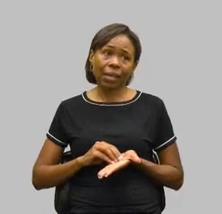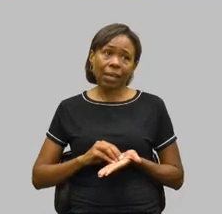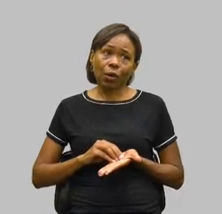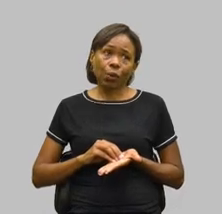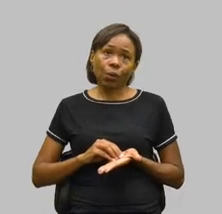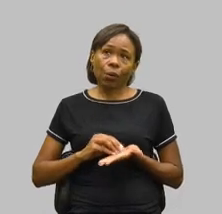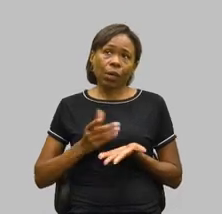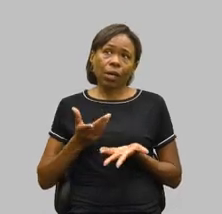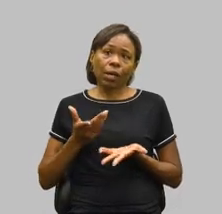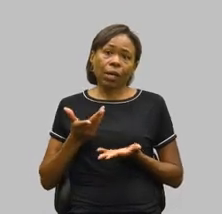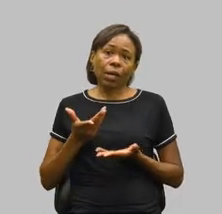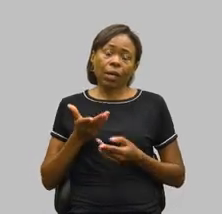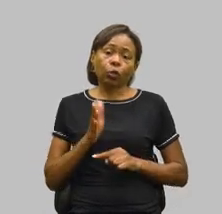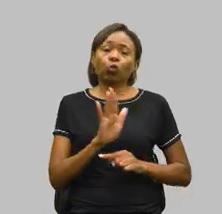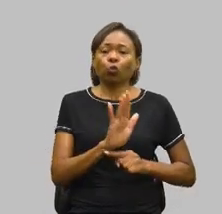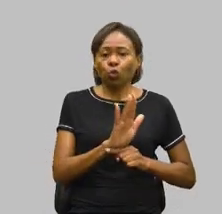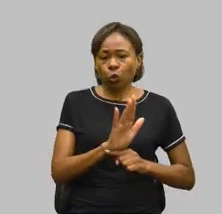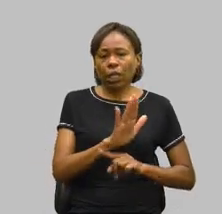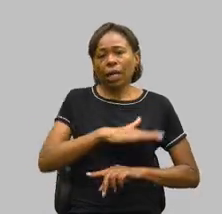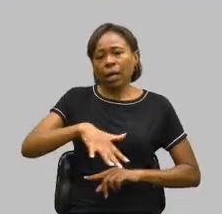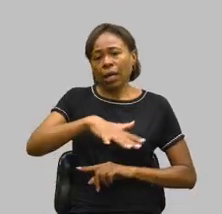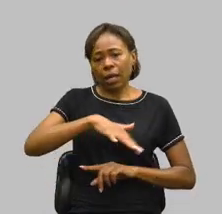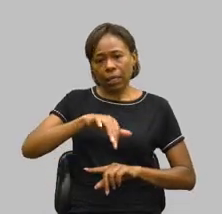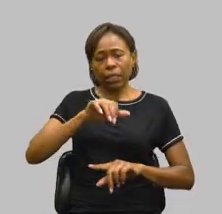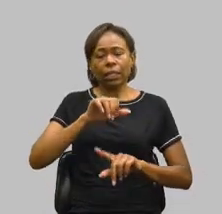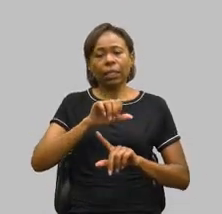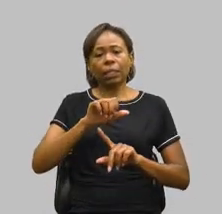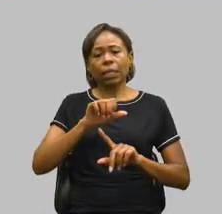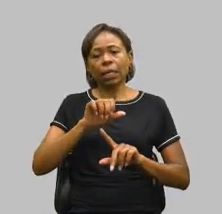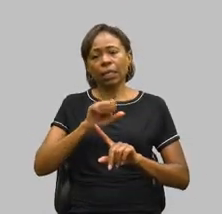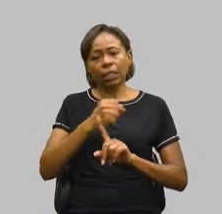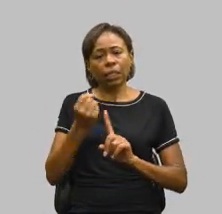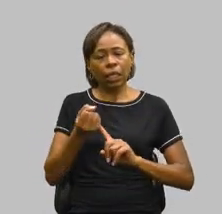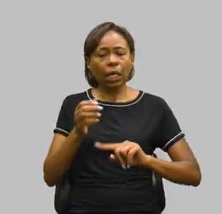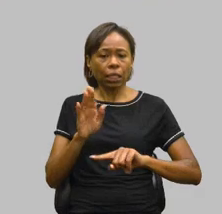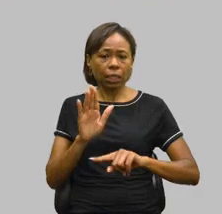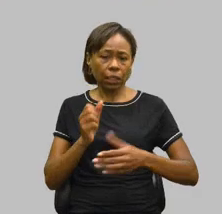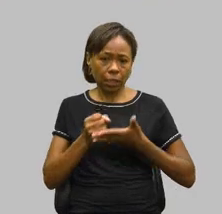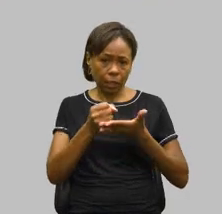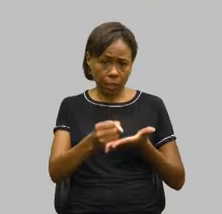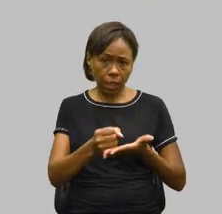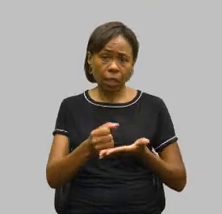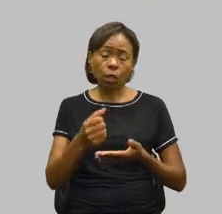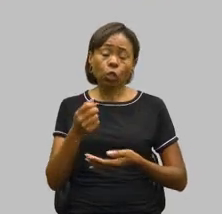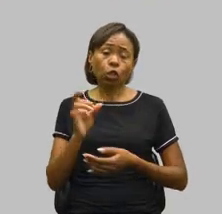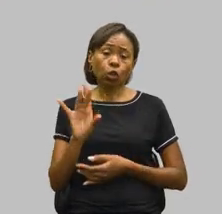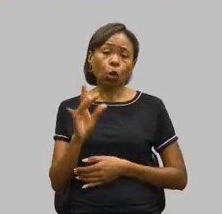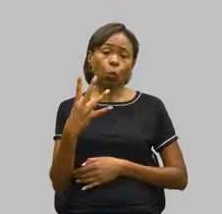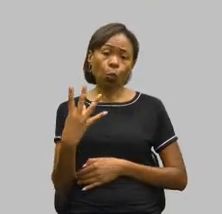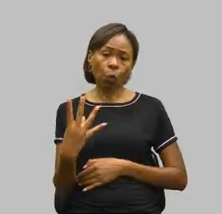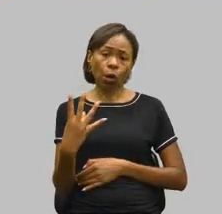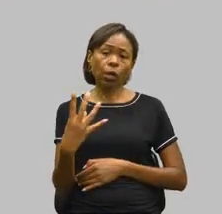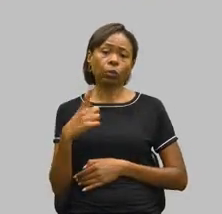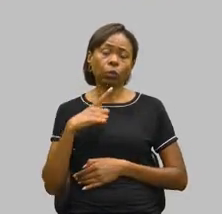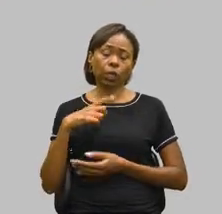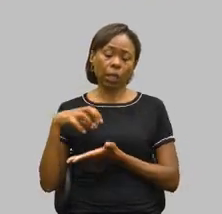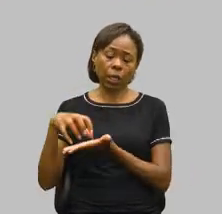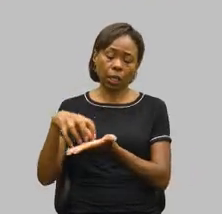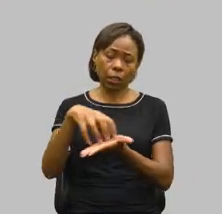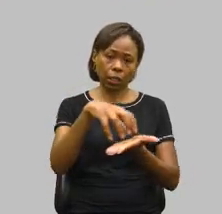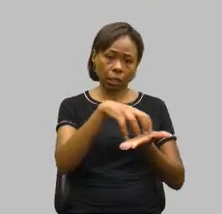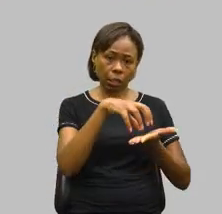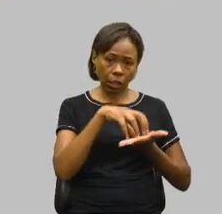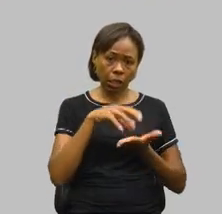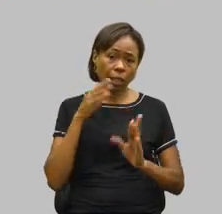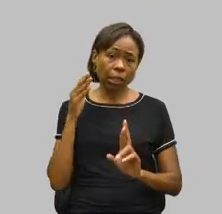dos 853 municípios que o nosso estado tem apenas quatro contam com unidades do centro de referência especializado